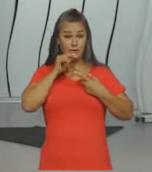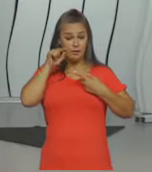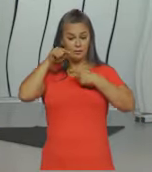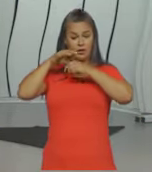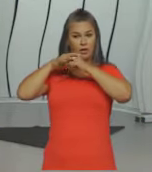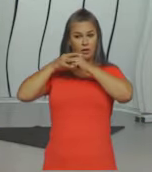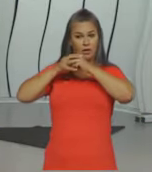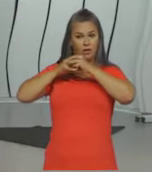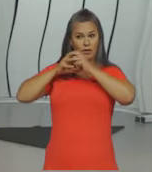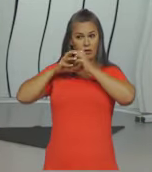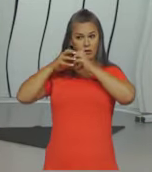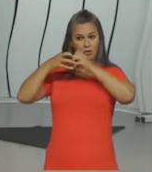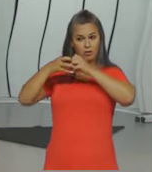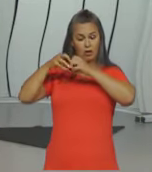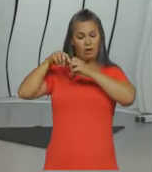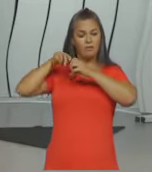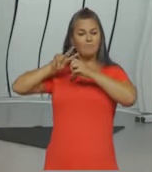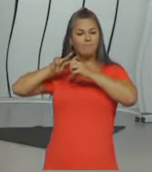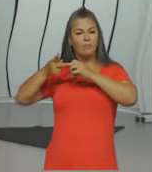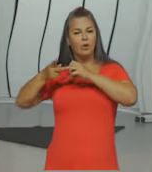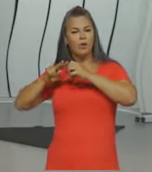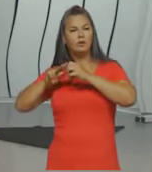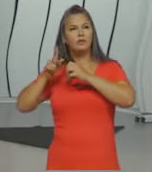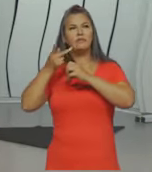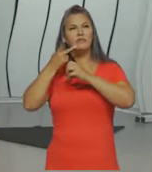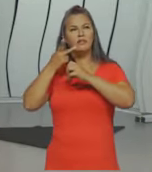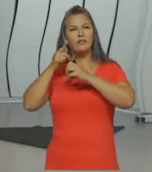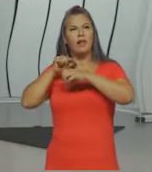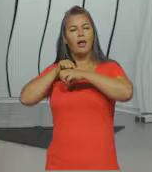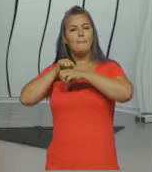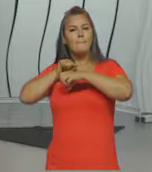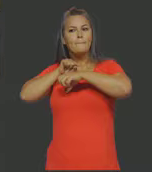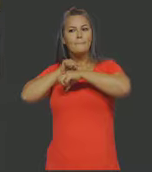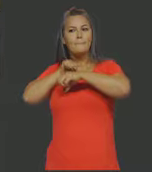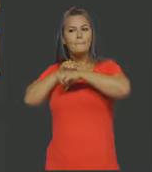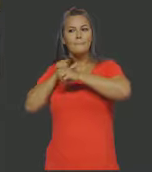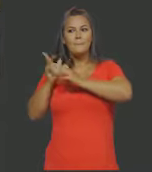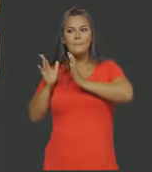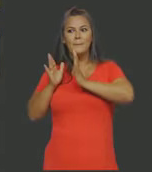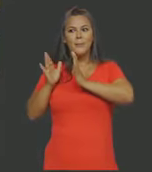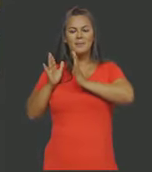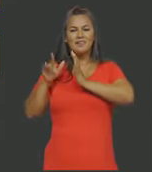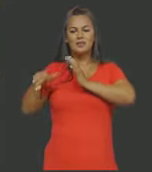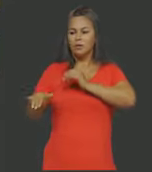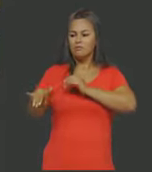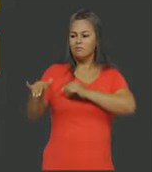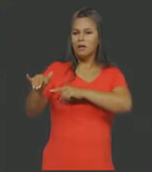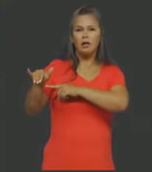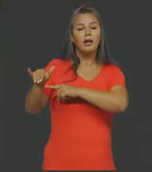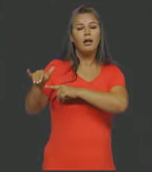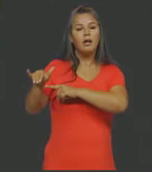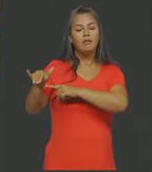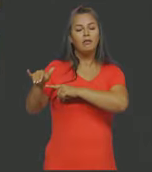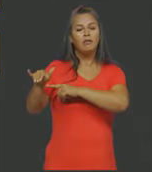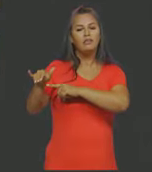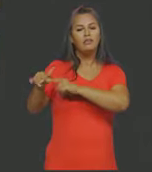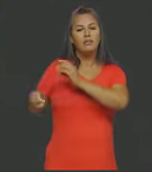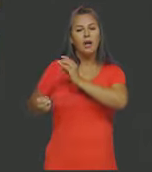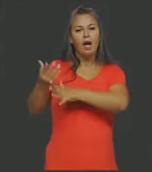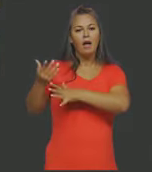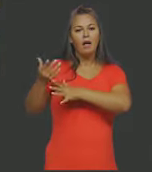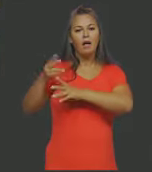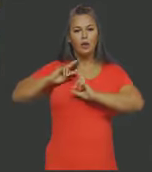ovário, tá? E vai, olha, ovário, agora é a hora de produzir outros hormônios que vão aí